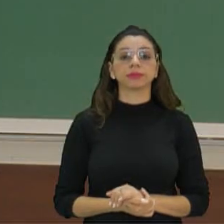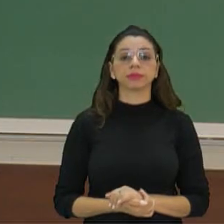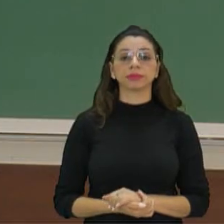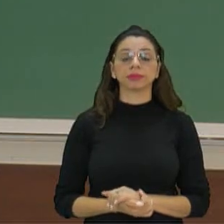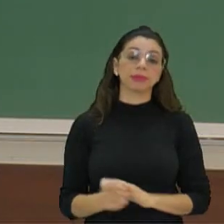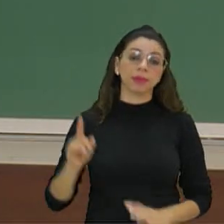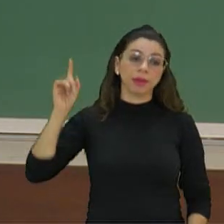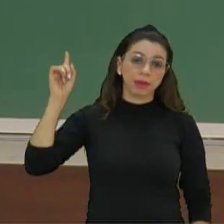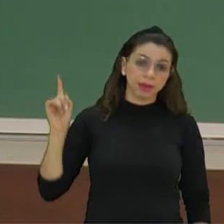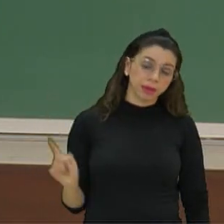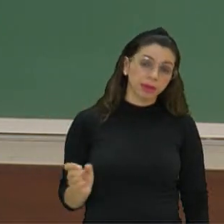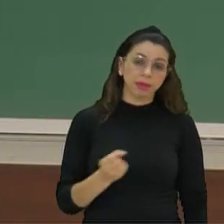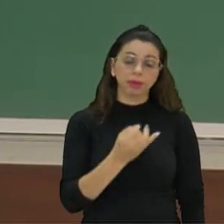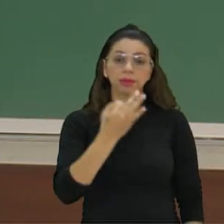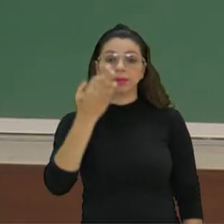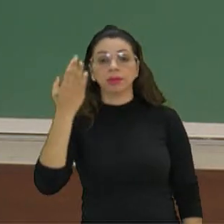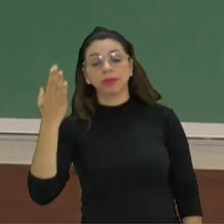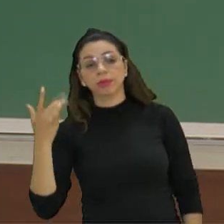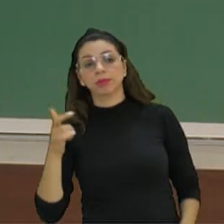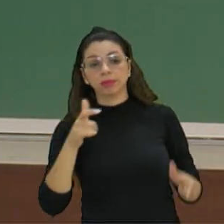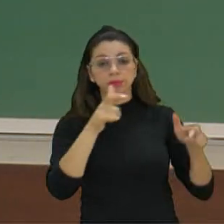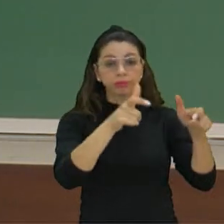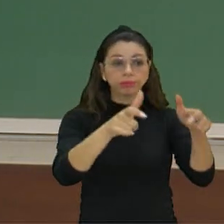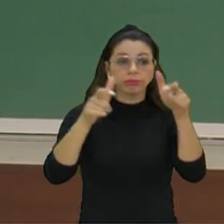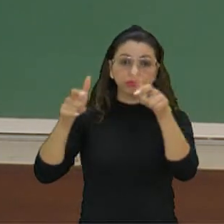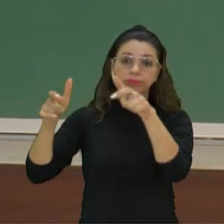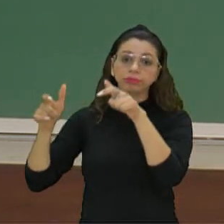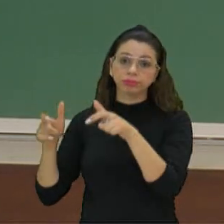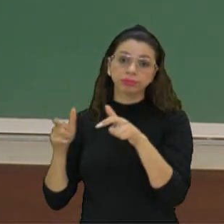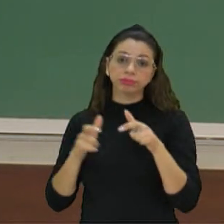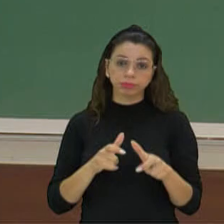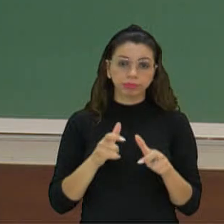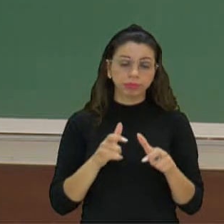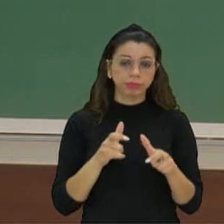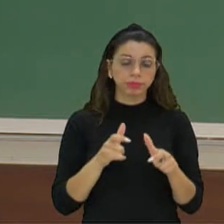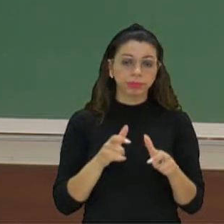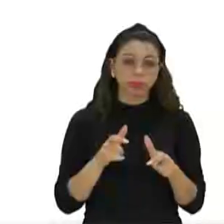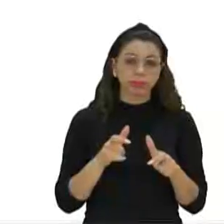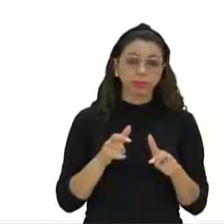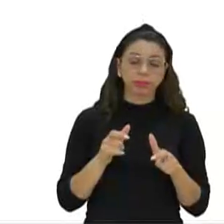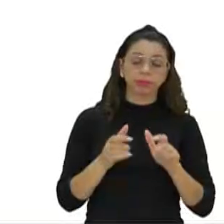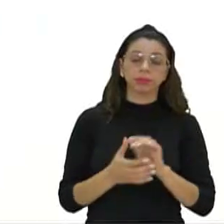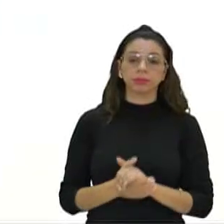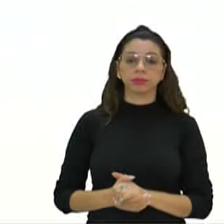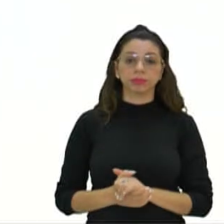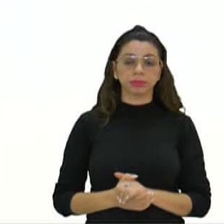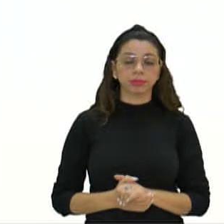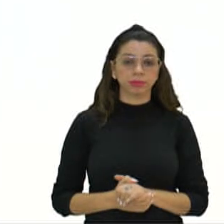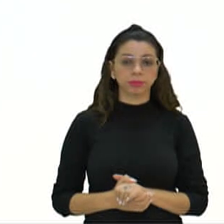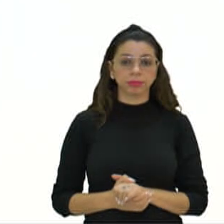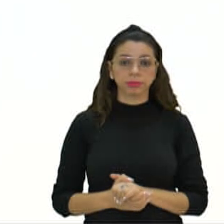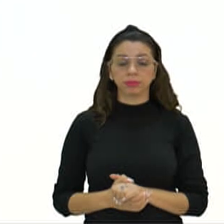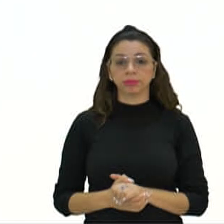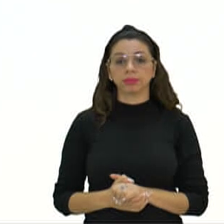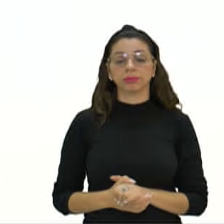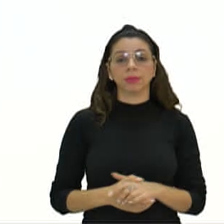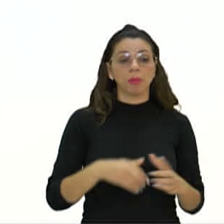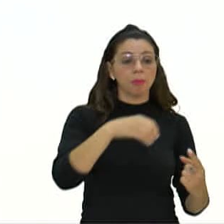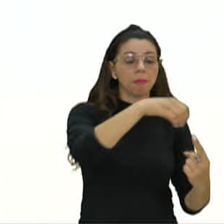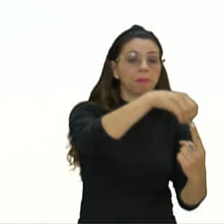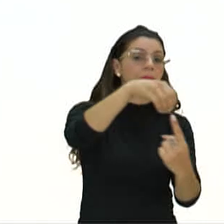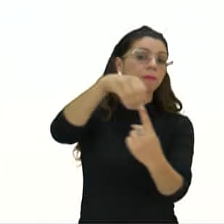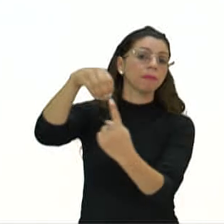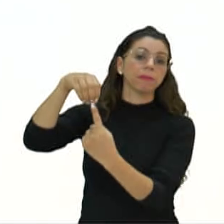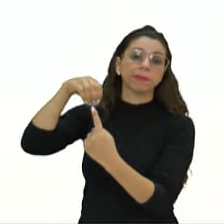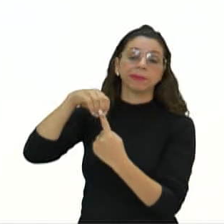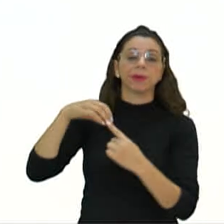pessoal, eu tenho alguns lugares, ó, places to visit in Petrópolis. Aqui tem alguns pontos turísticos que você pode visitar